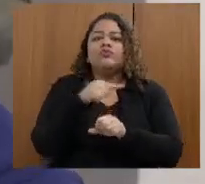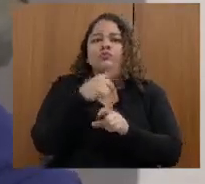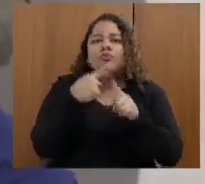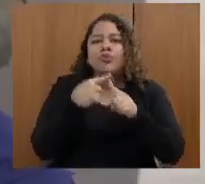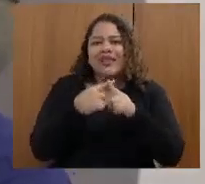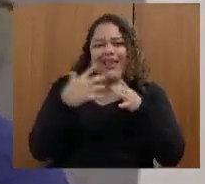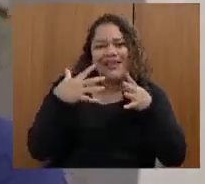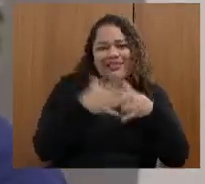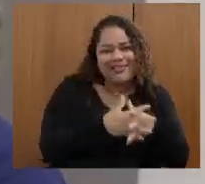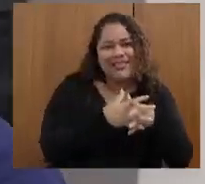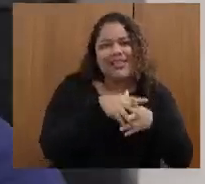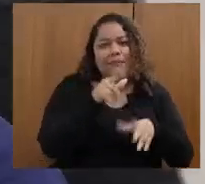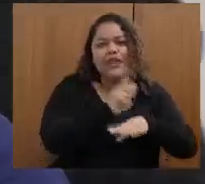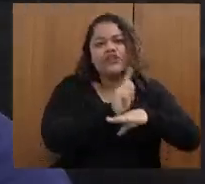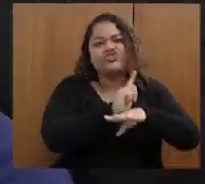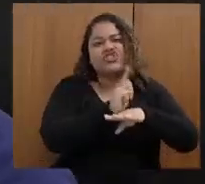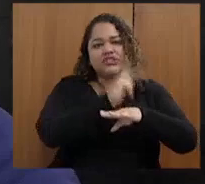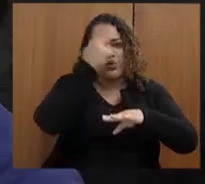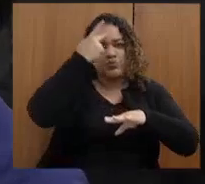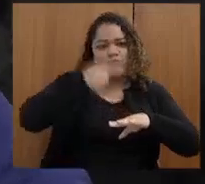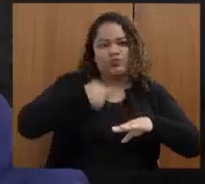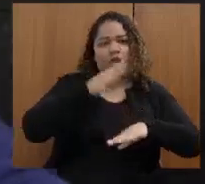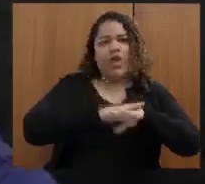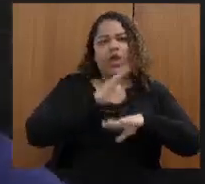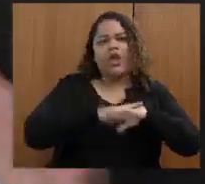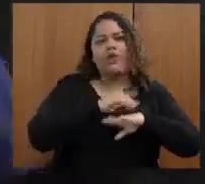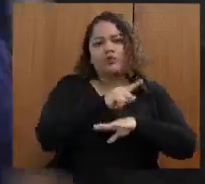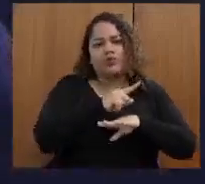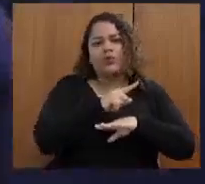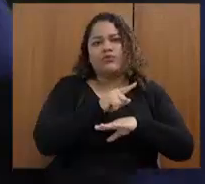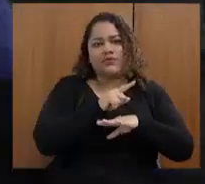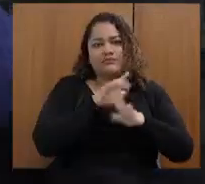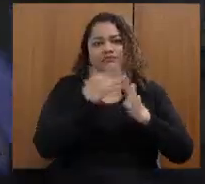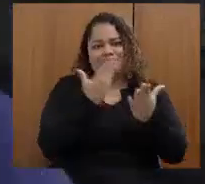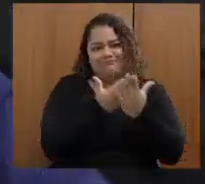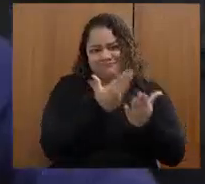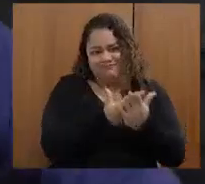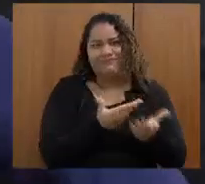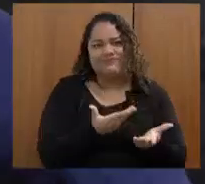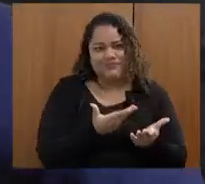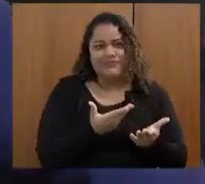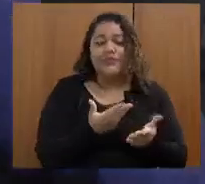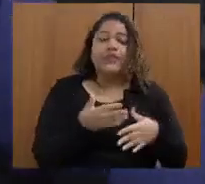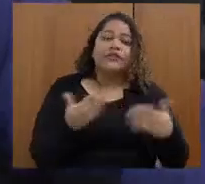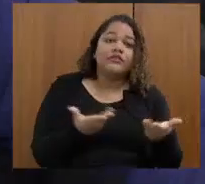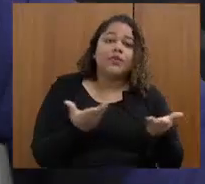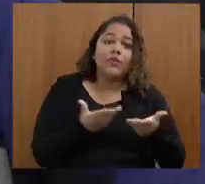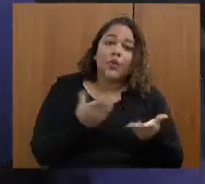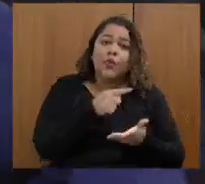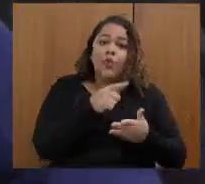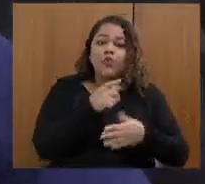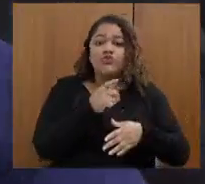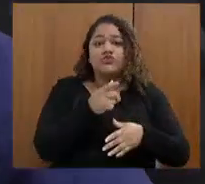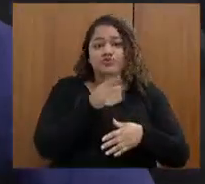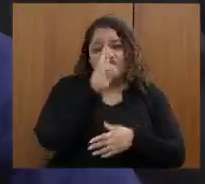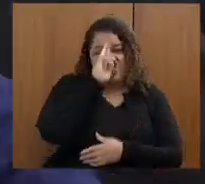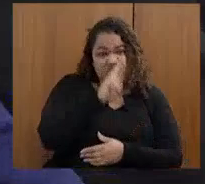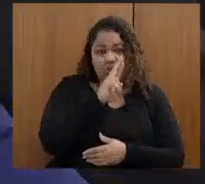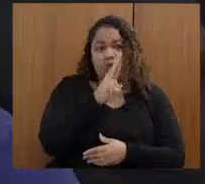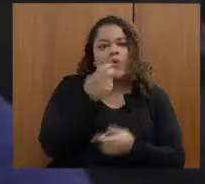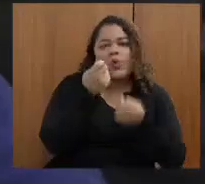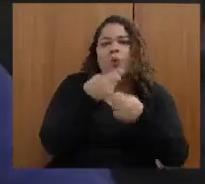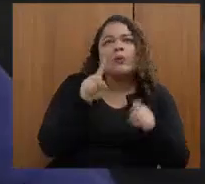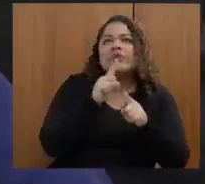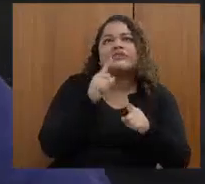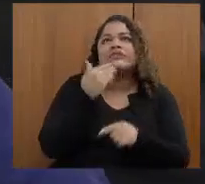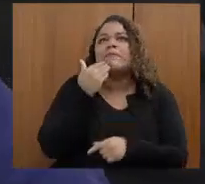o que eu quero dizer que o gestor escolar hoje ele não precisa de solicitar a Regional de ensino para pintar